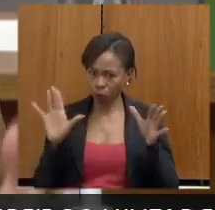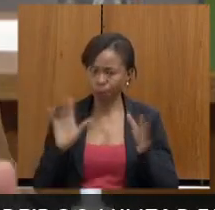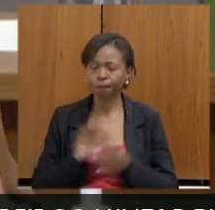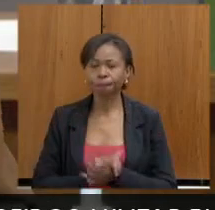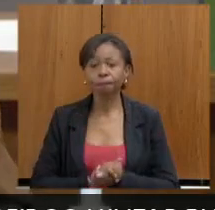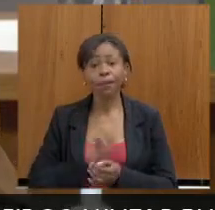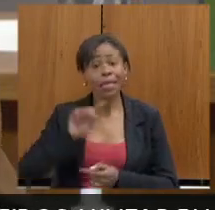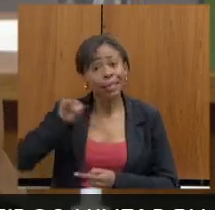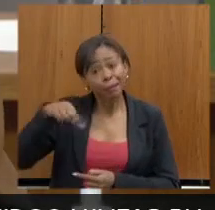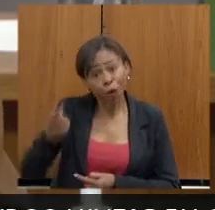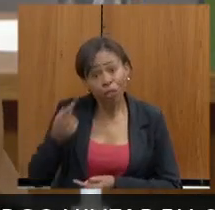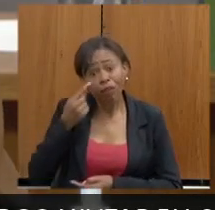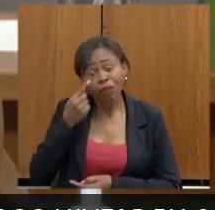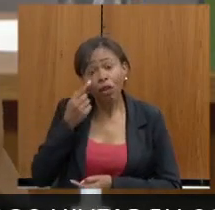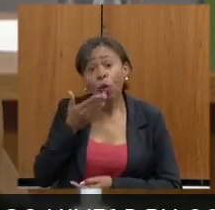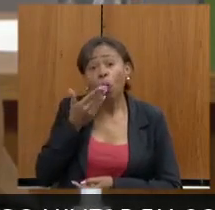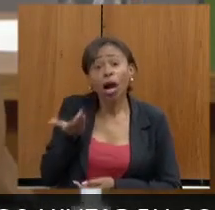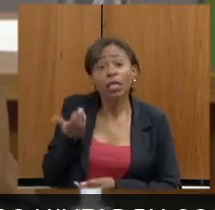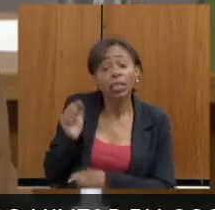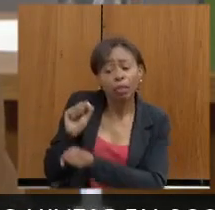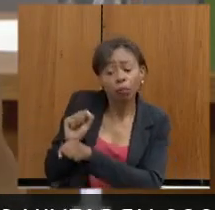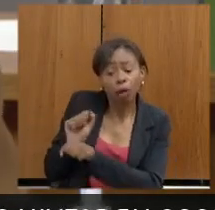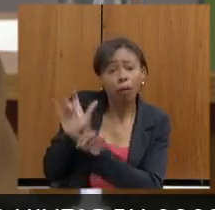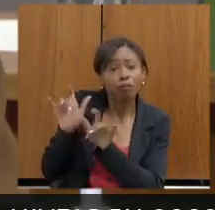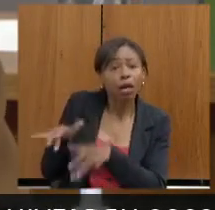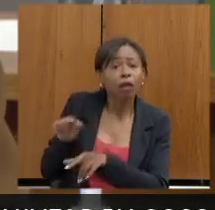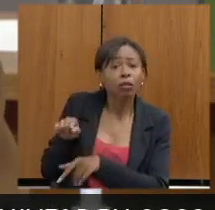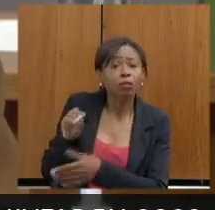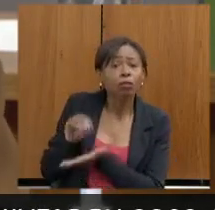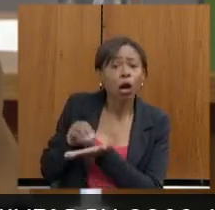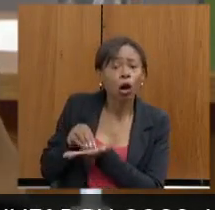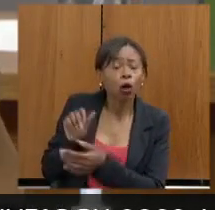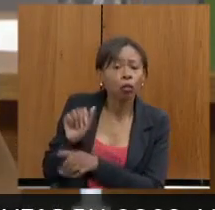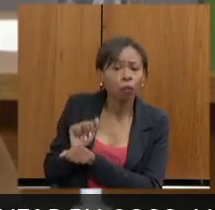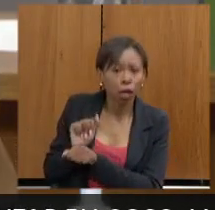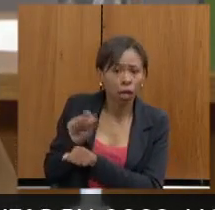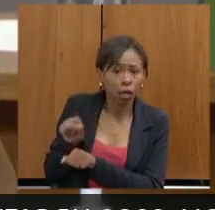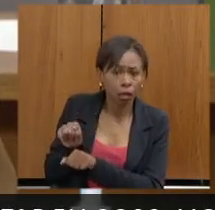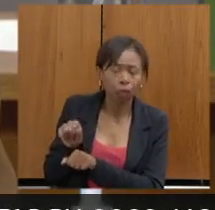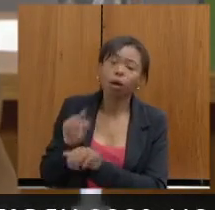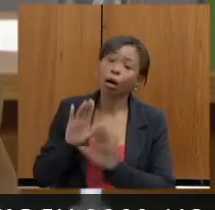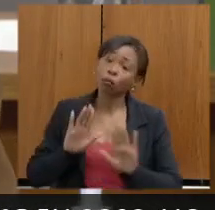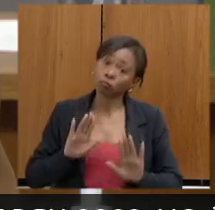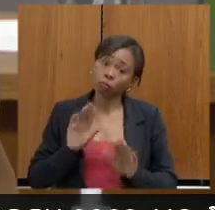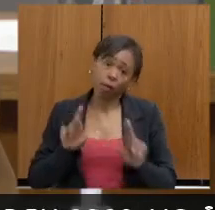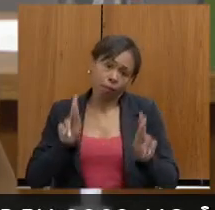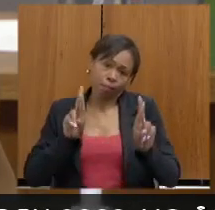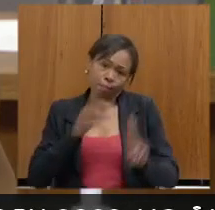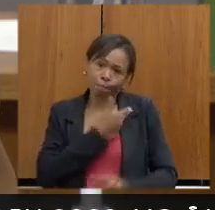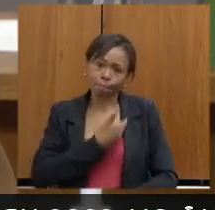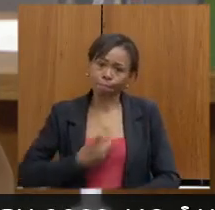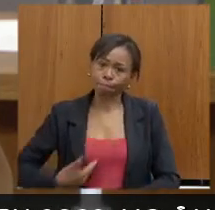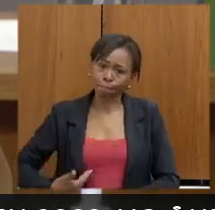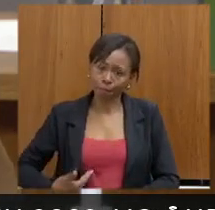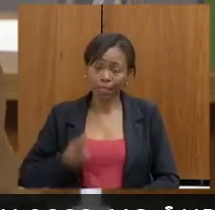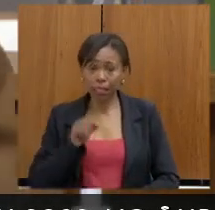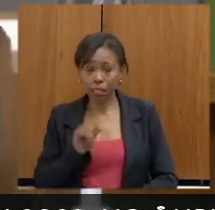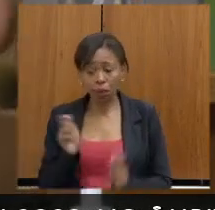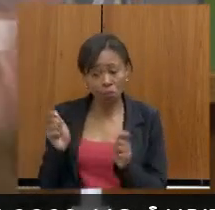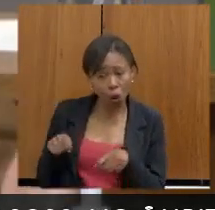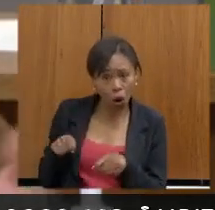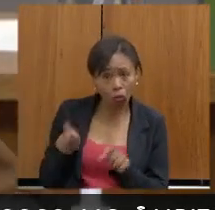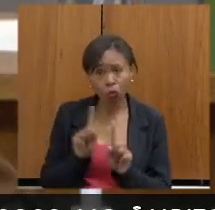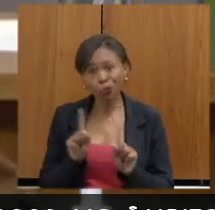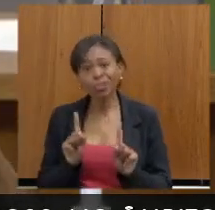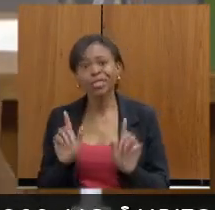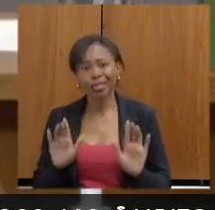depois disso nós vamos ver quem são esses dentes né E aí cabe ao governo né É definir se a gente consegue ou não mas